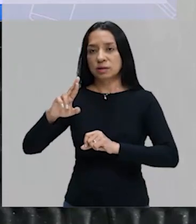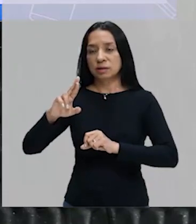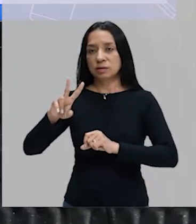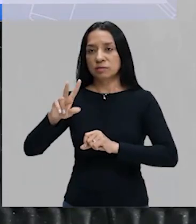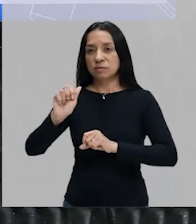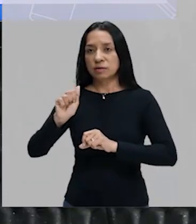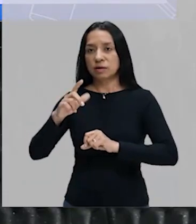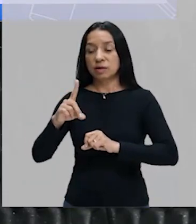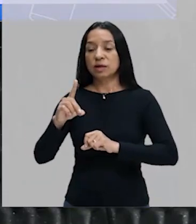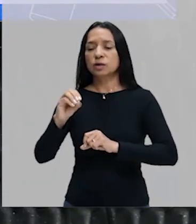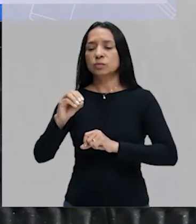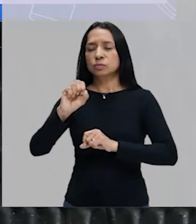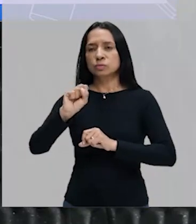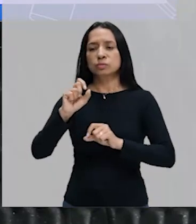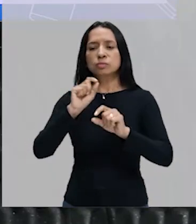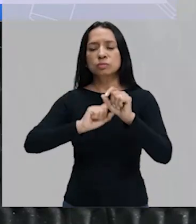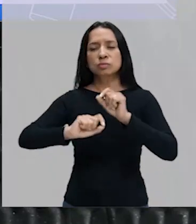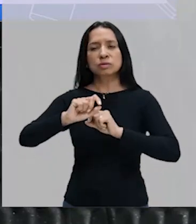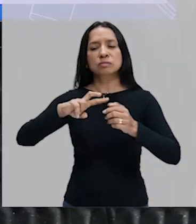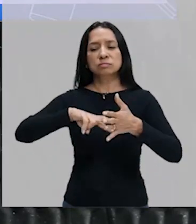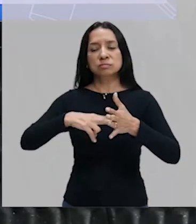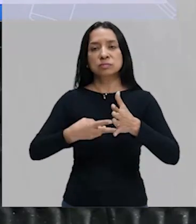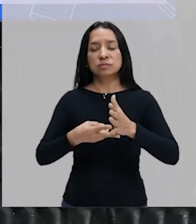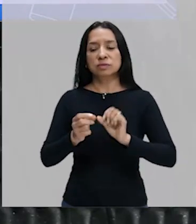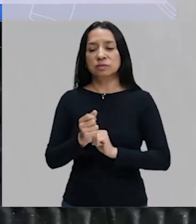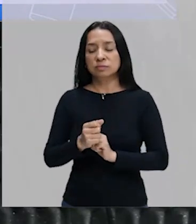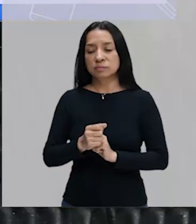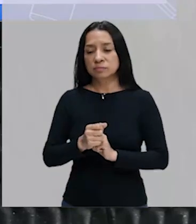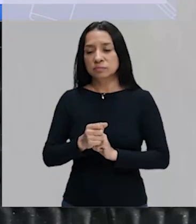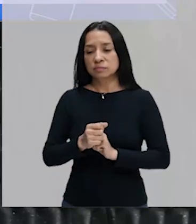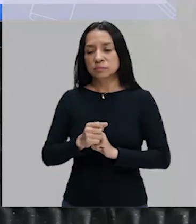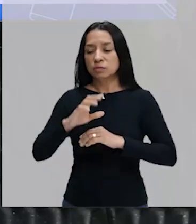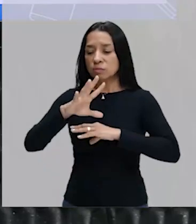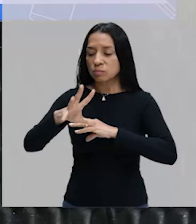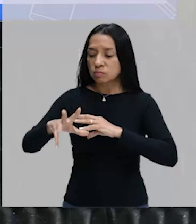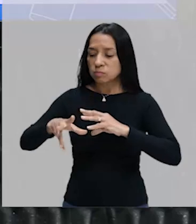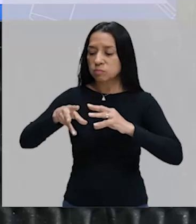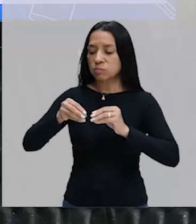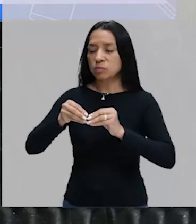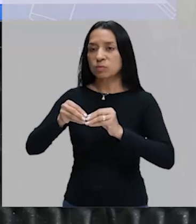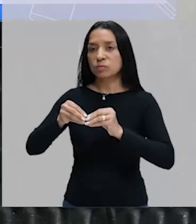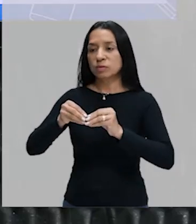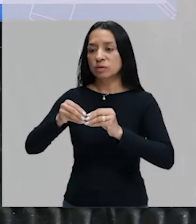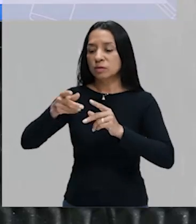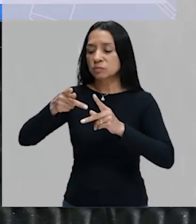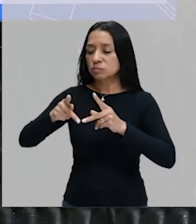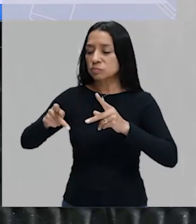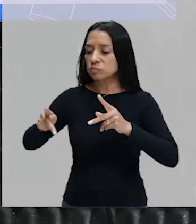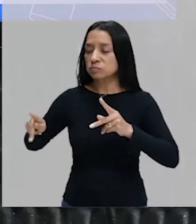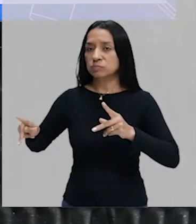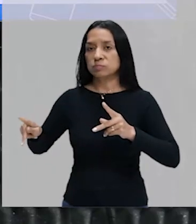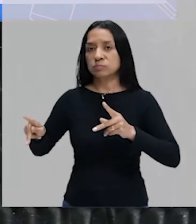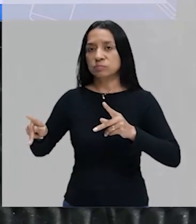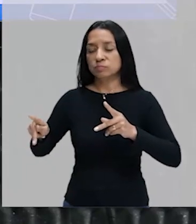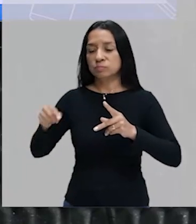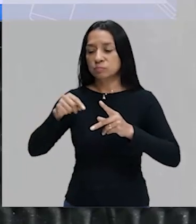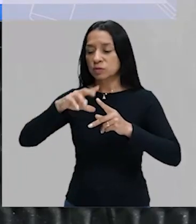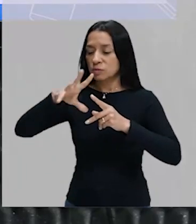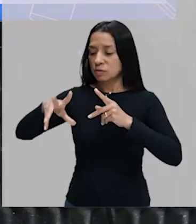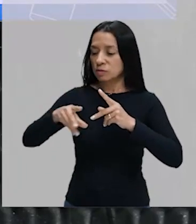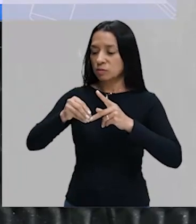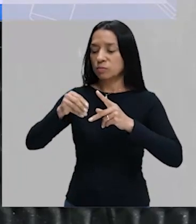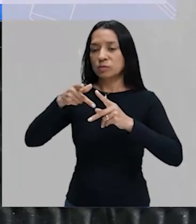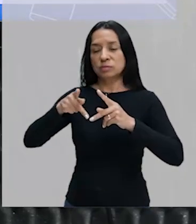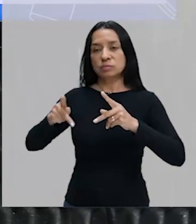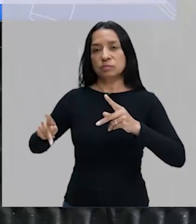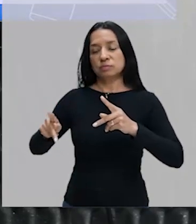são coacervados? Coacervados são aglomerados de proteínas. Esses aglomerados de